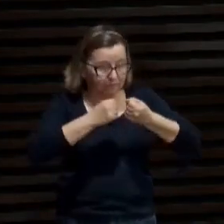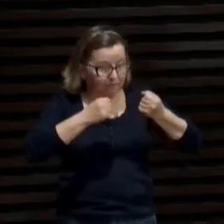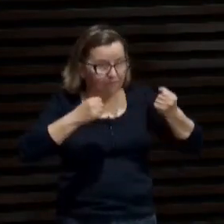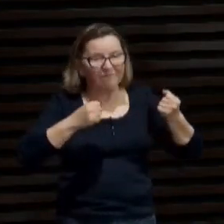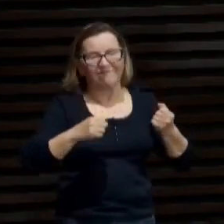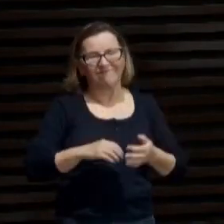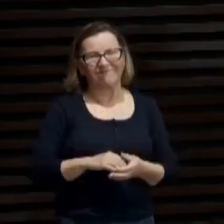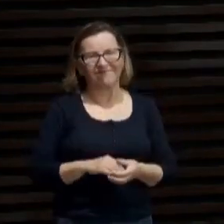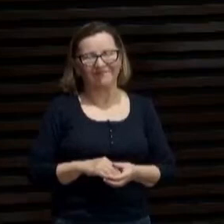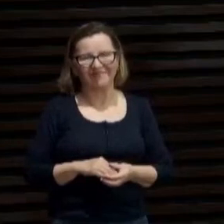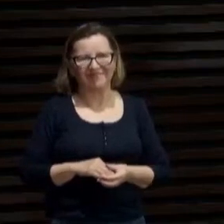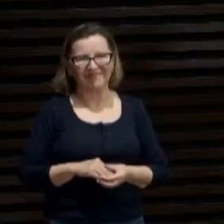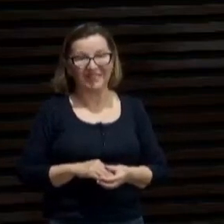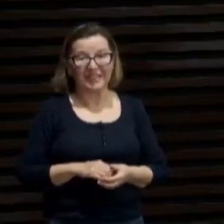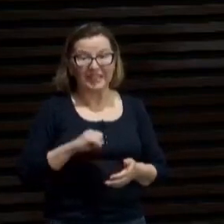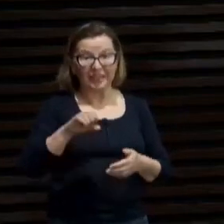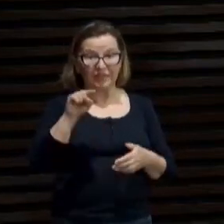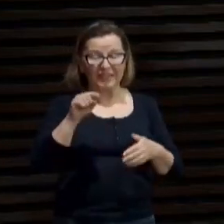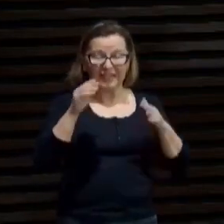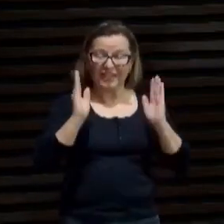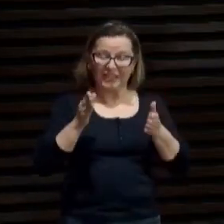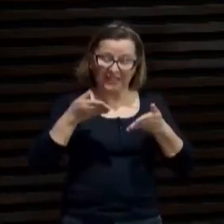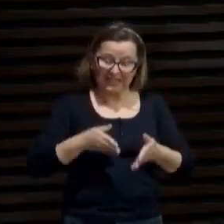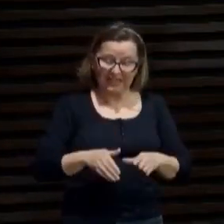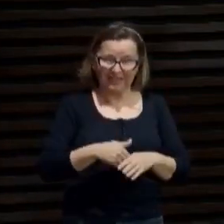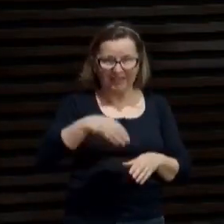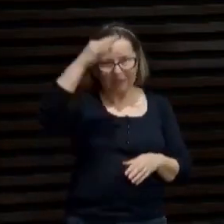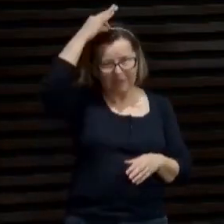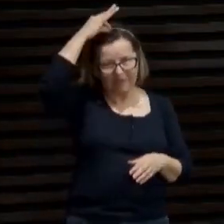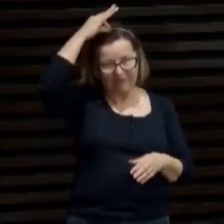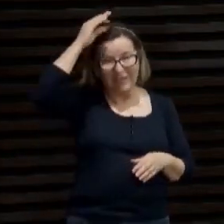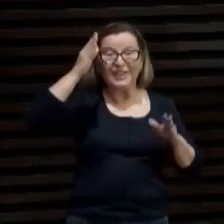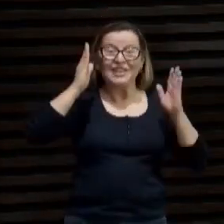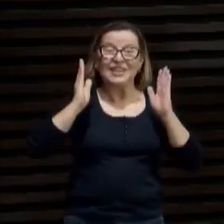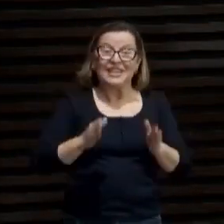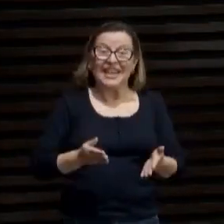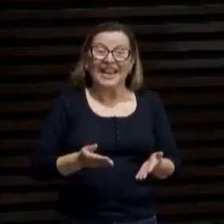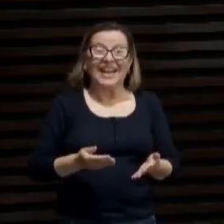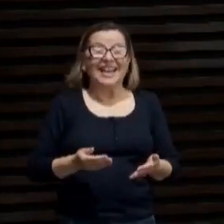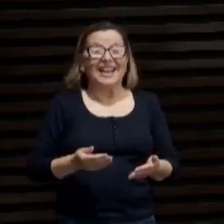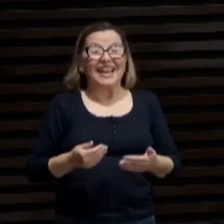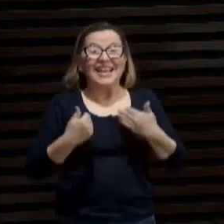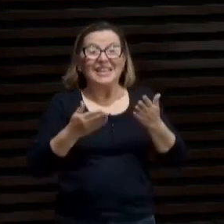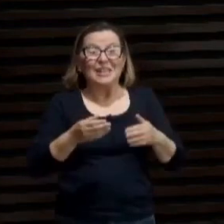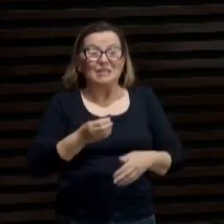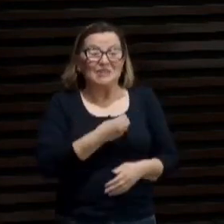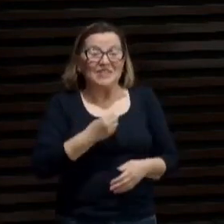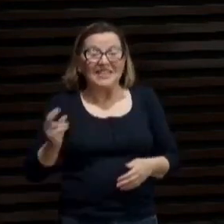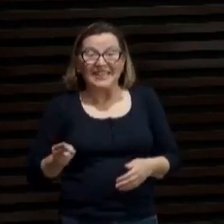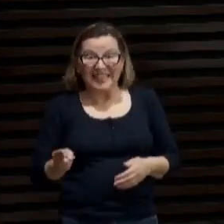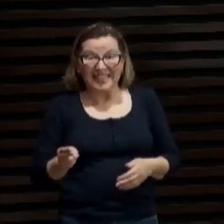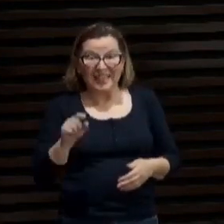Muita coisa. Se você já nasceu de novo, você recebeu, sabe o que? A vida eterna. Você foi tirado das